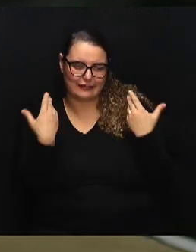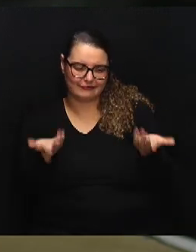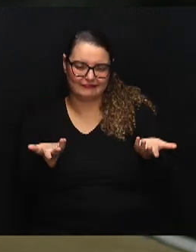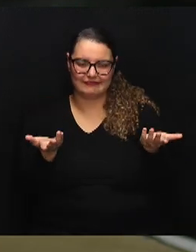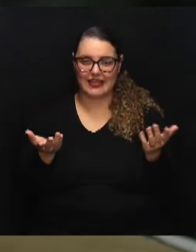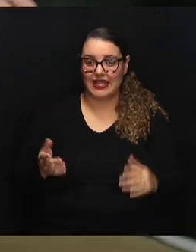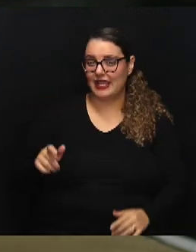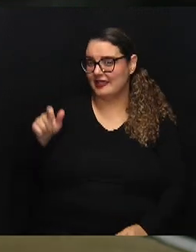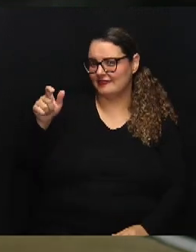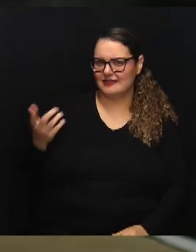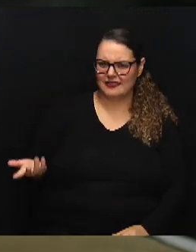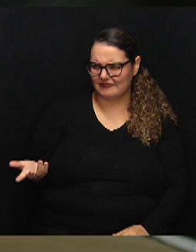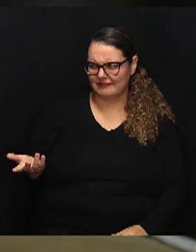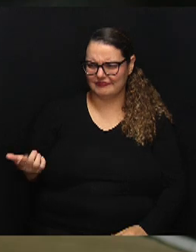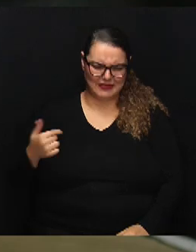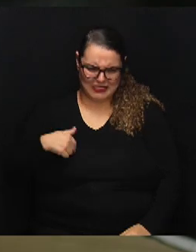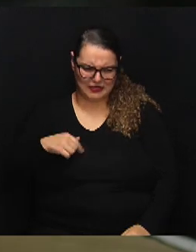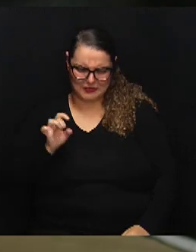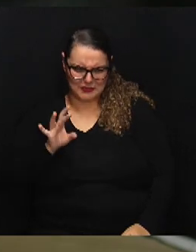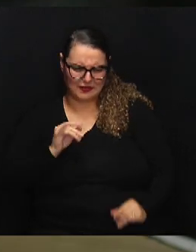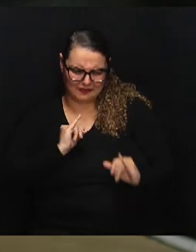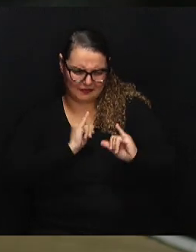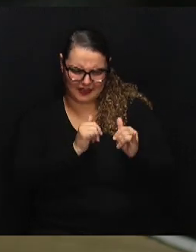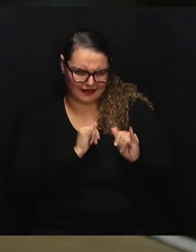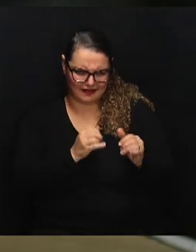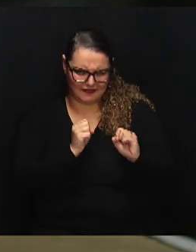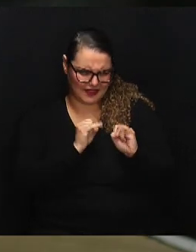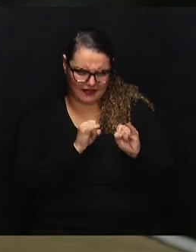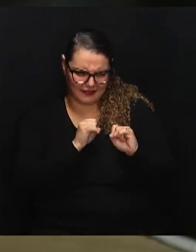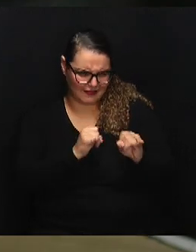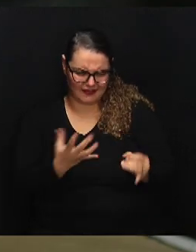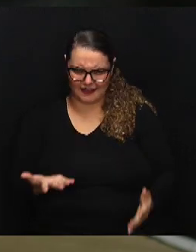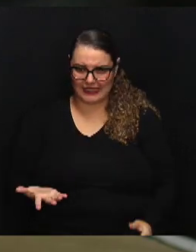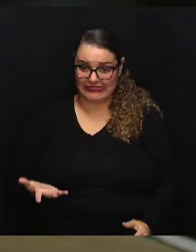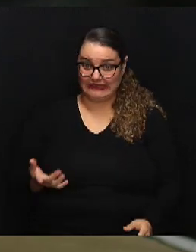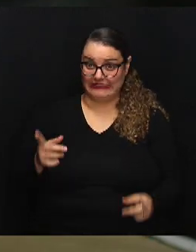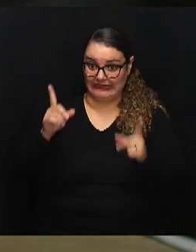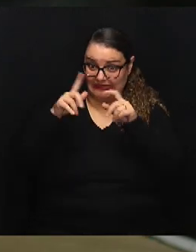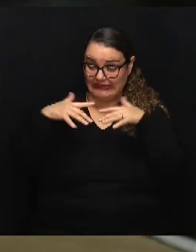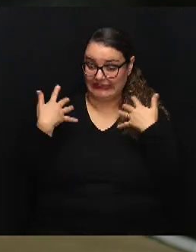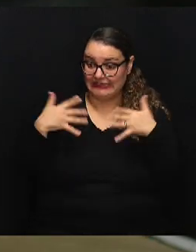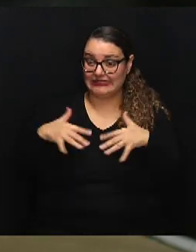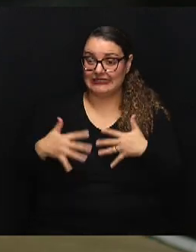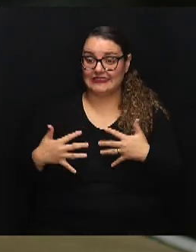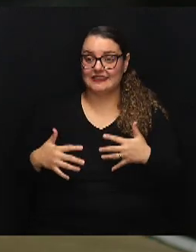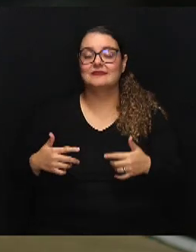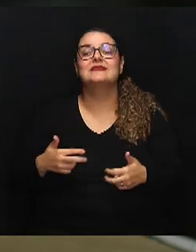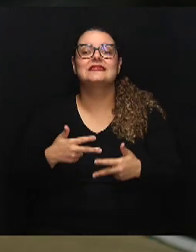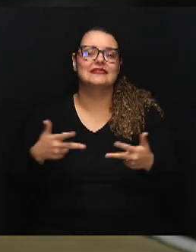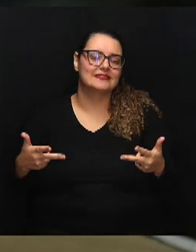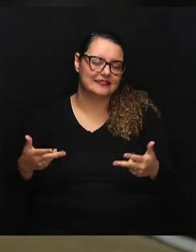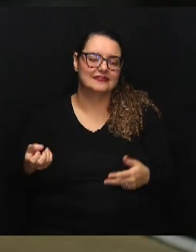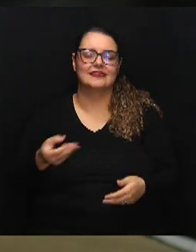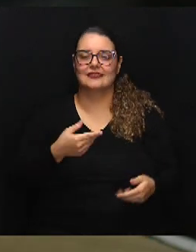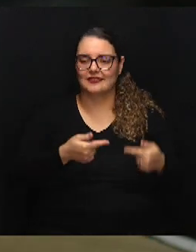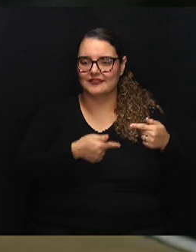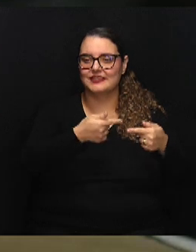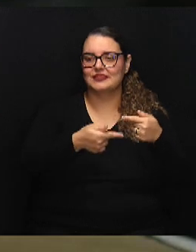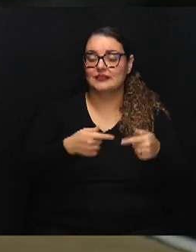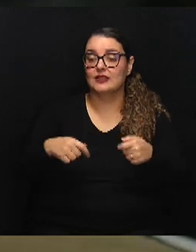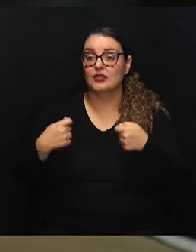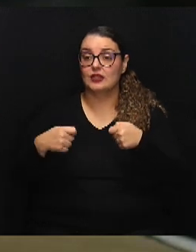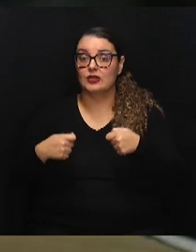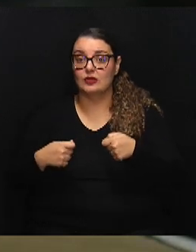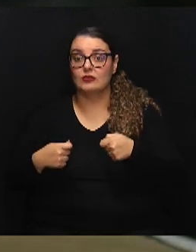a pessoa fala, poxa, mas eu só tô ficando com você, né? É bem delicado isso, mas é coisa da nova geração, e aí a gente precisa ver